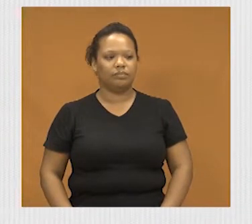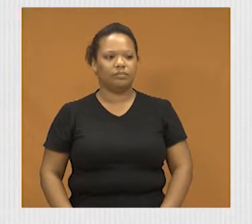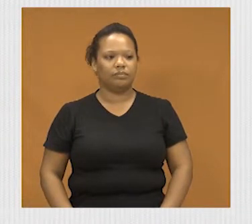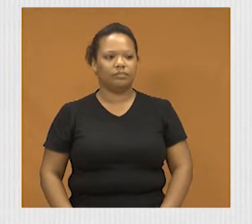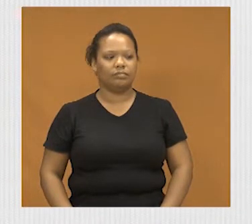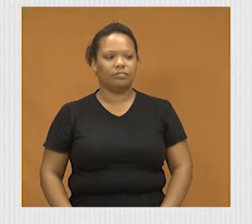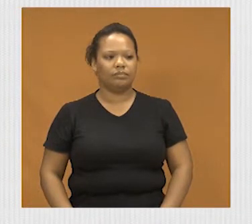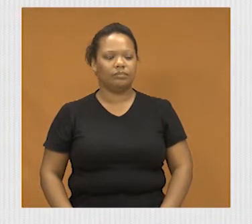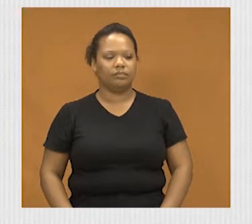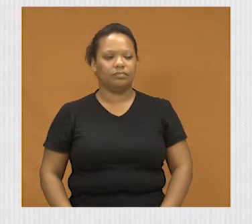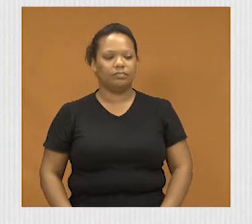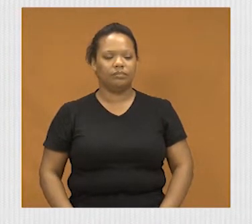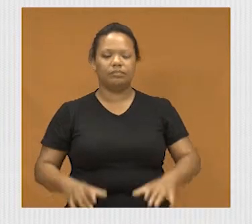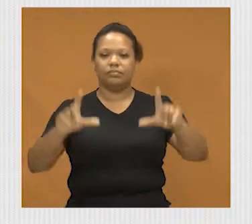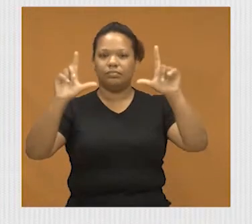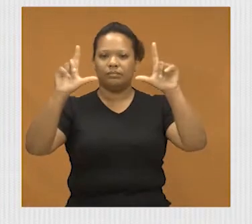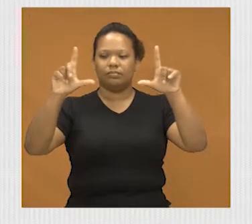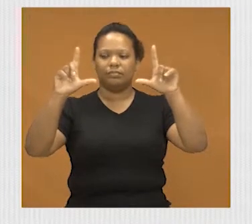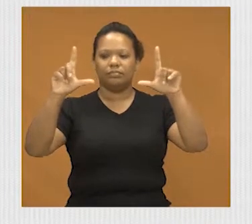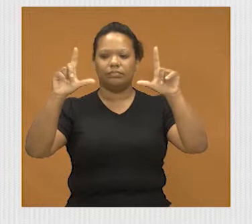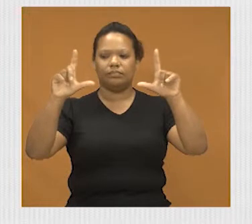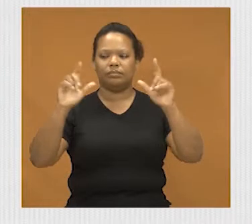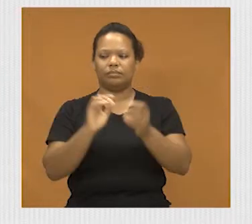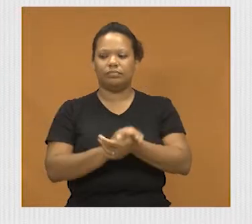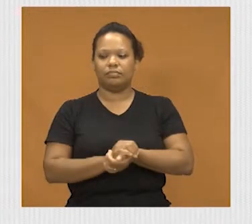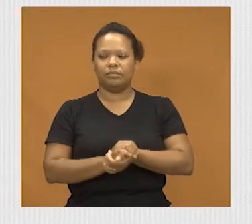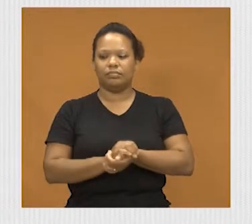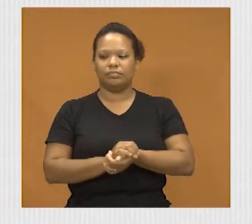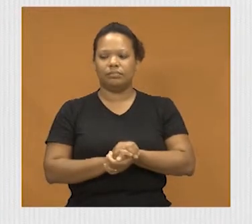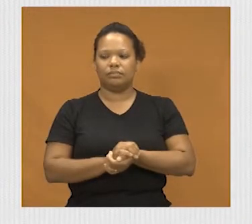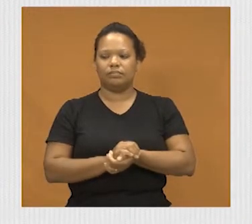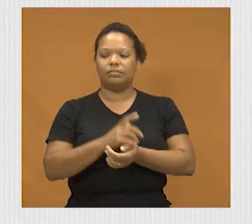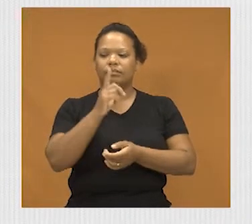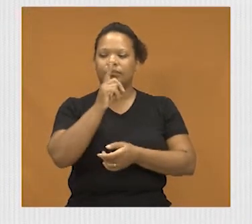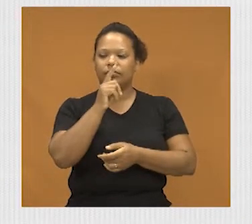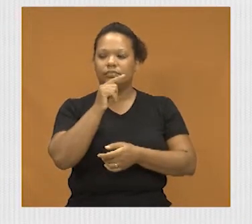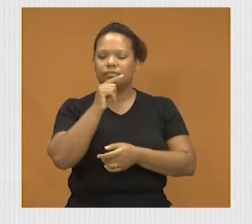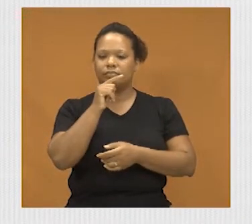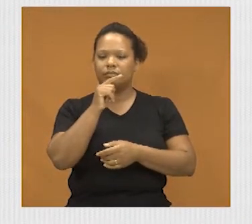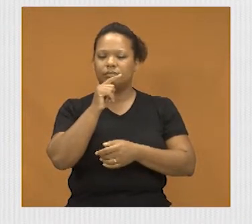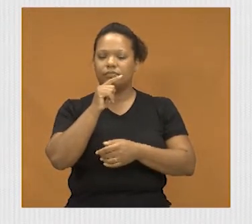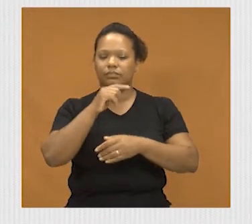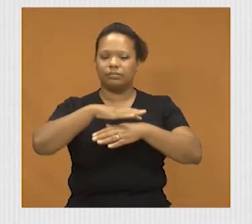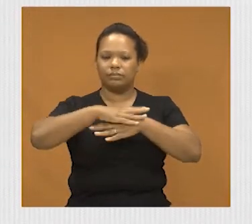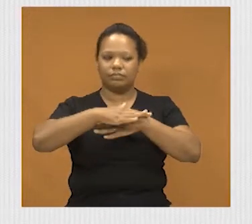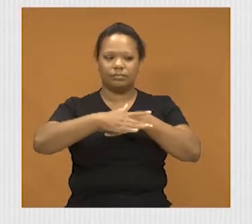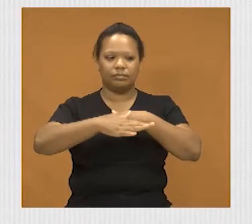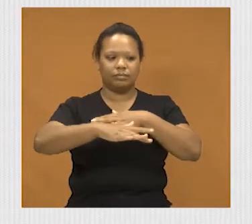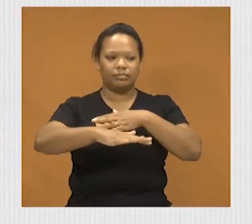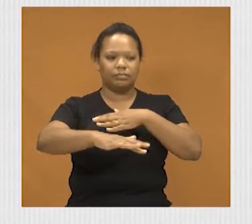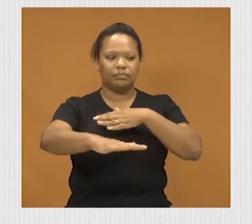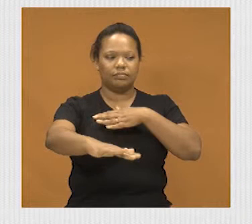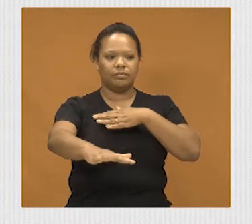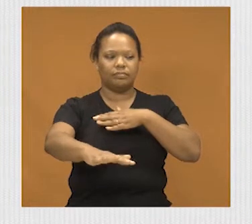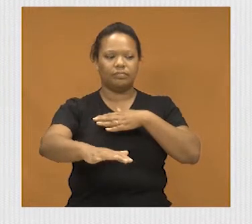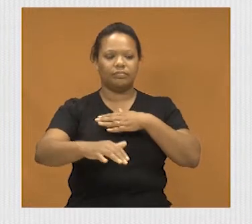Tá. Então, nesse slide, o que nós temos? Nós temos um volume de água descendo a estrada Galdino,